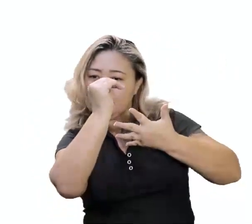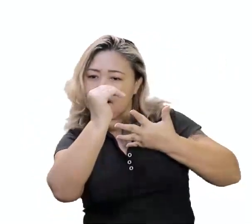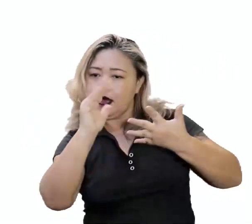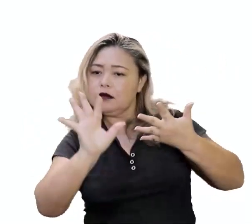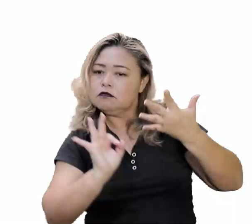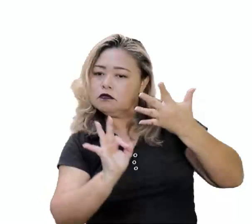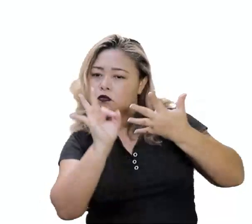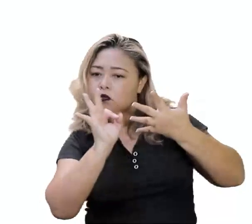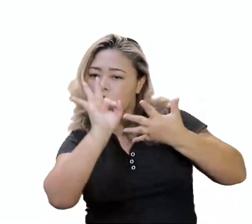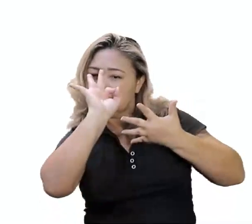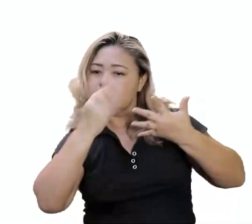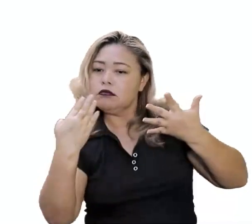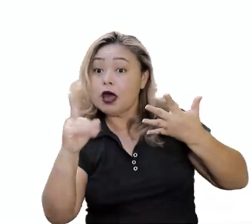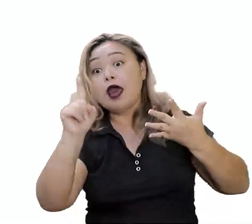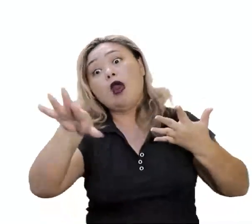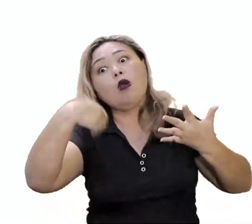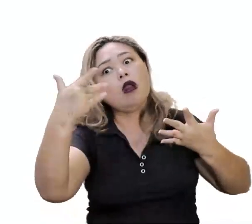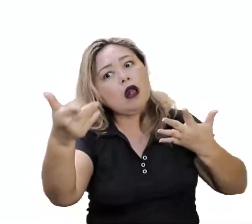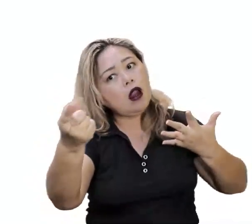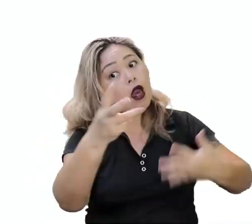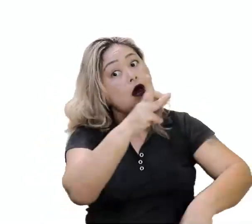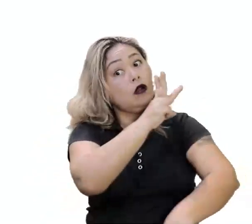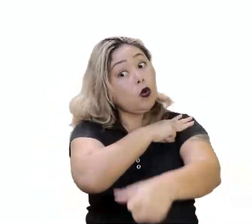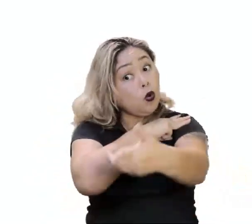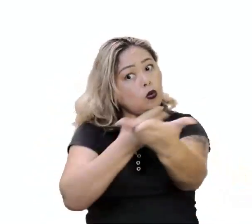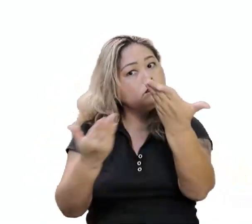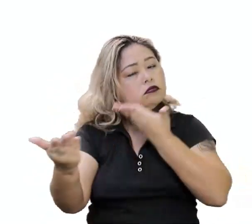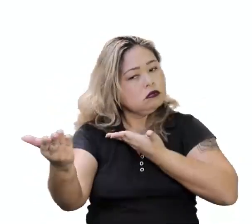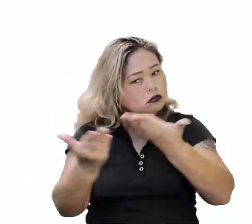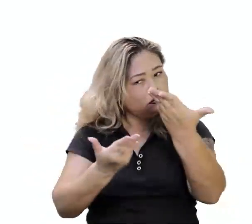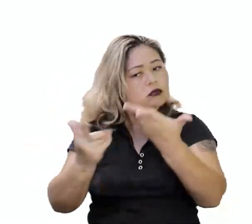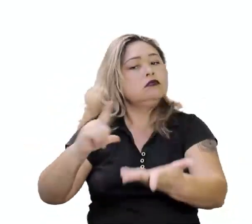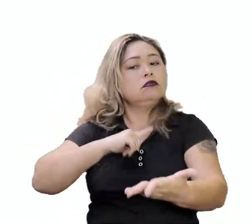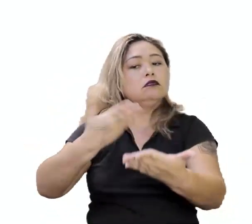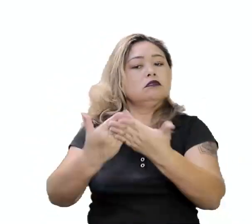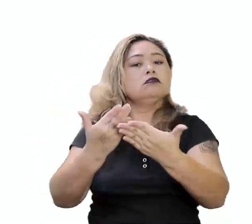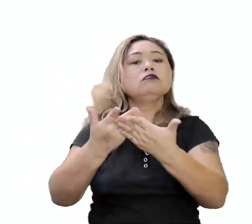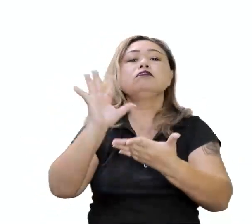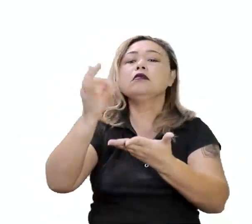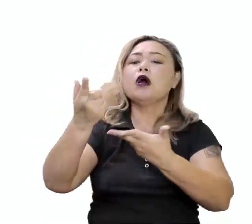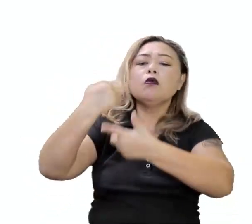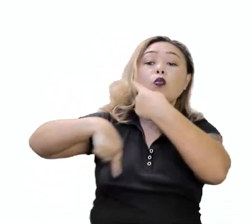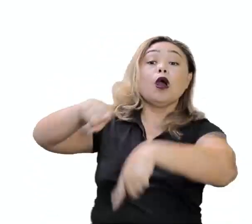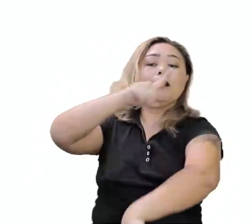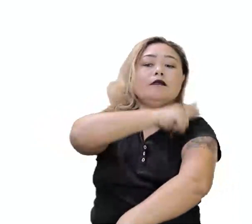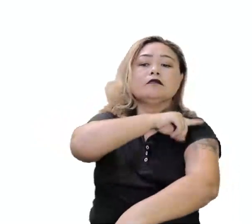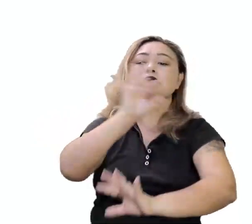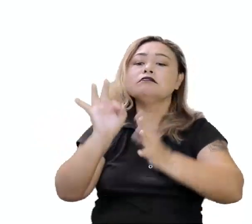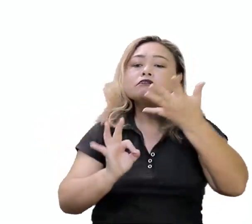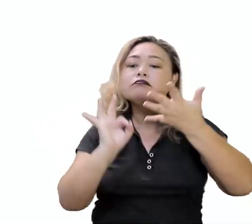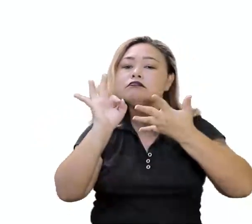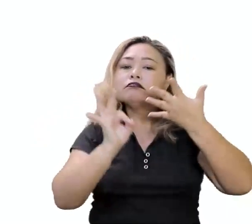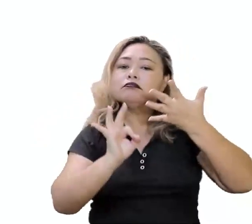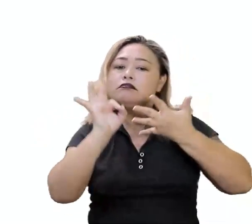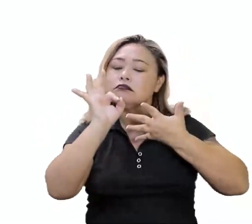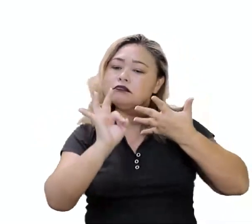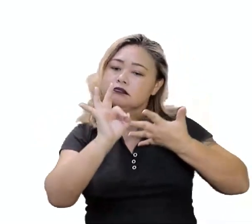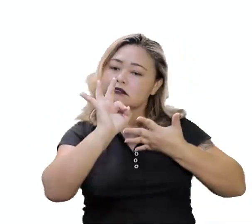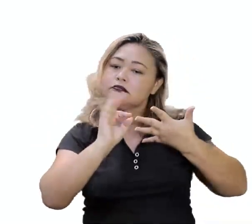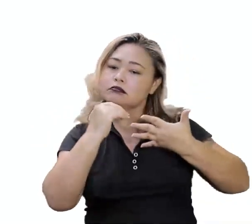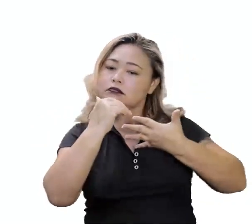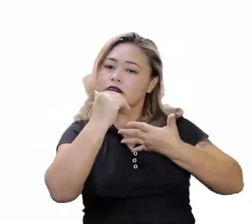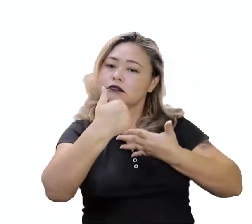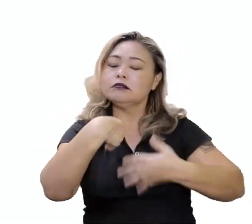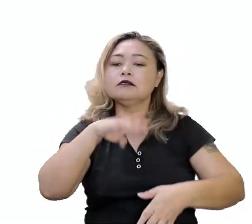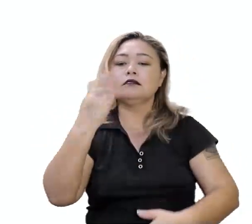Claro! Você está no 3º ano, mediação tecnológica. Você viu o nível de organização lá no 1º ano. Por que não? Está